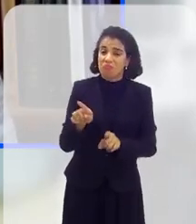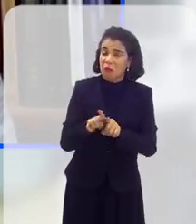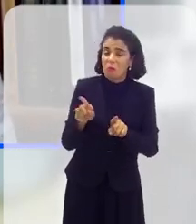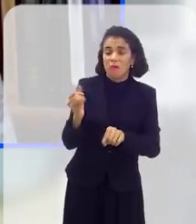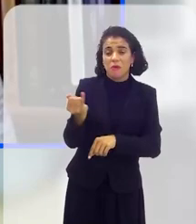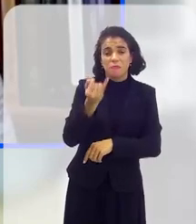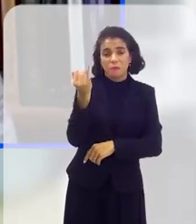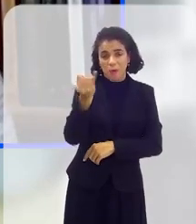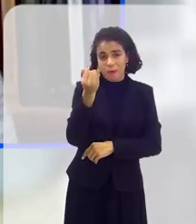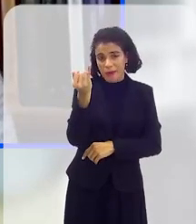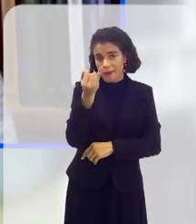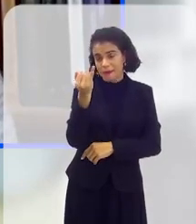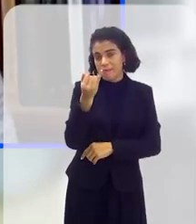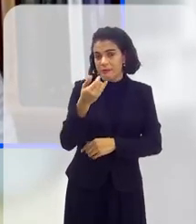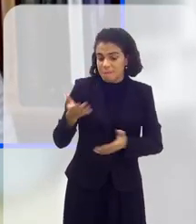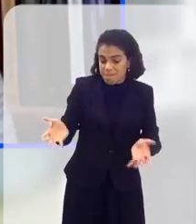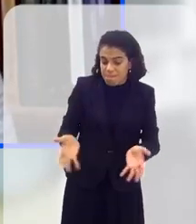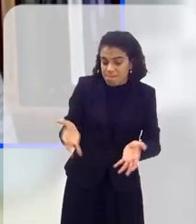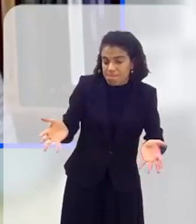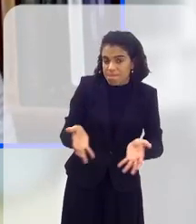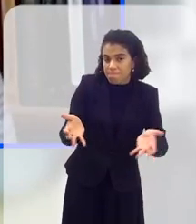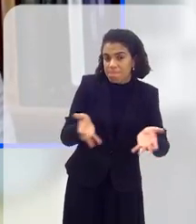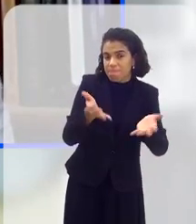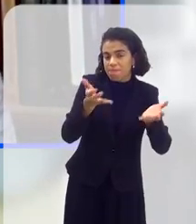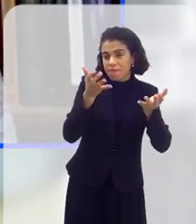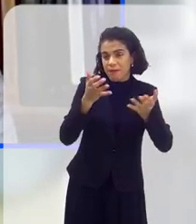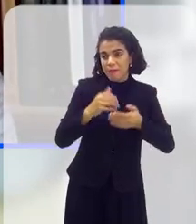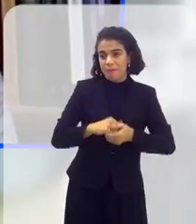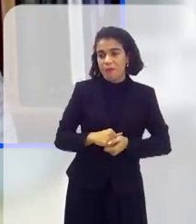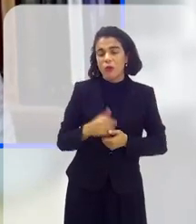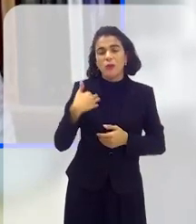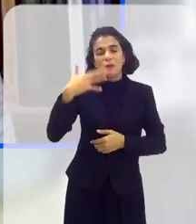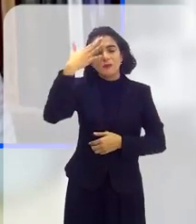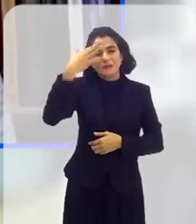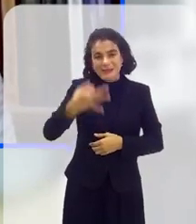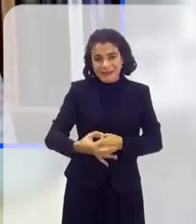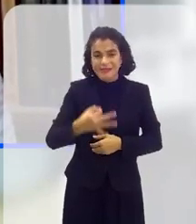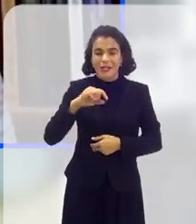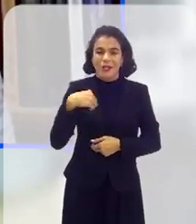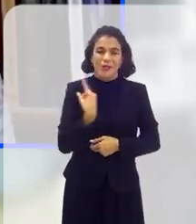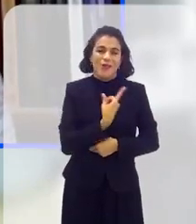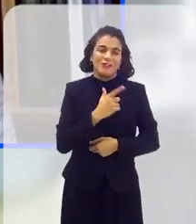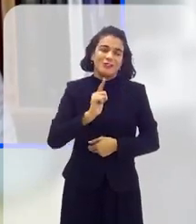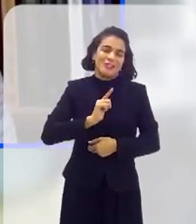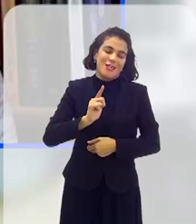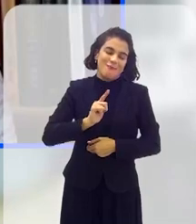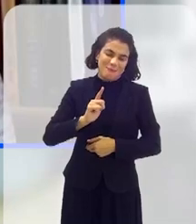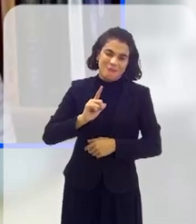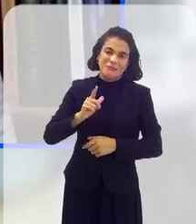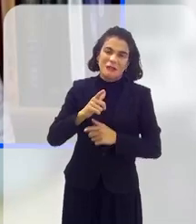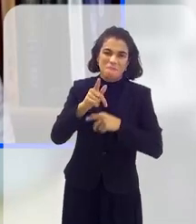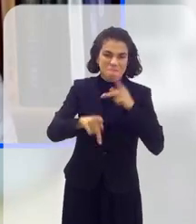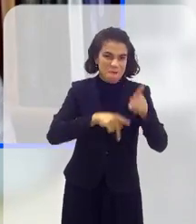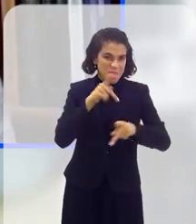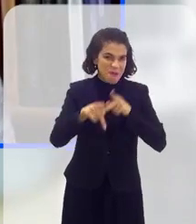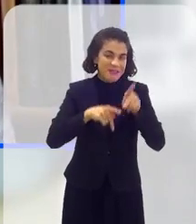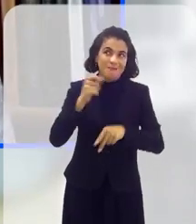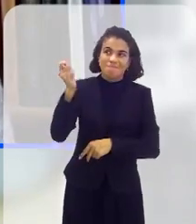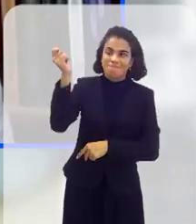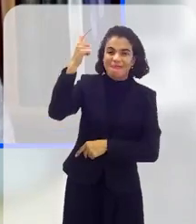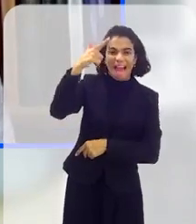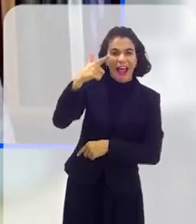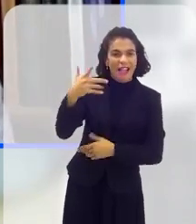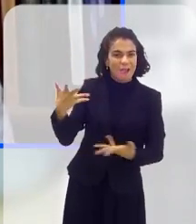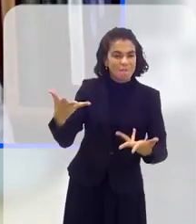muito importante também que houvesse esse incentivo, né? Essa evolução. Eu tenho certeza que a gente tem grandes